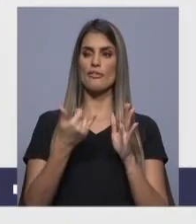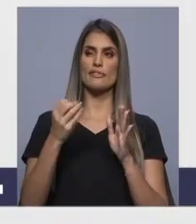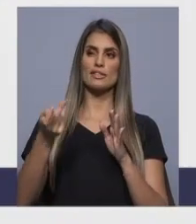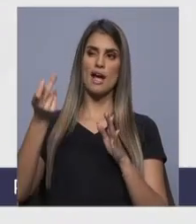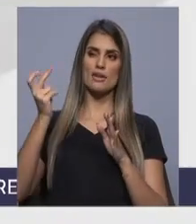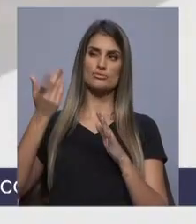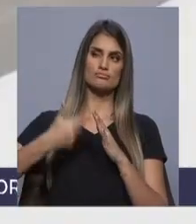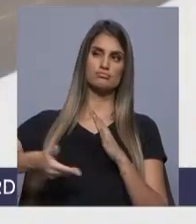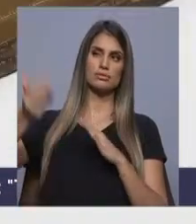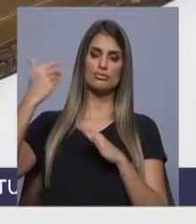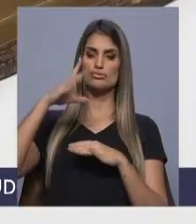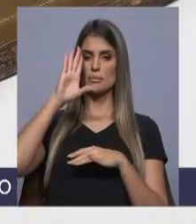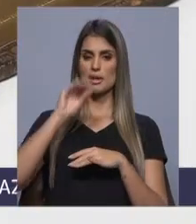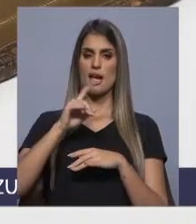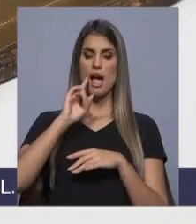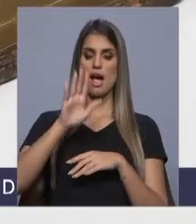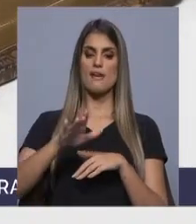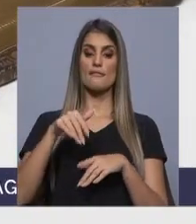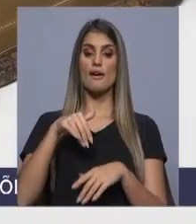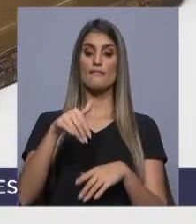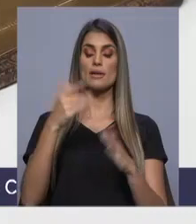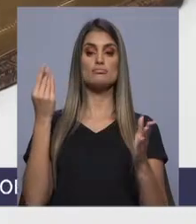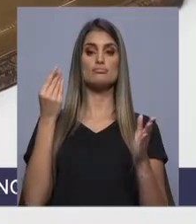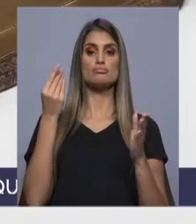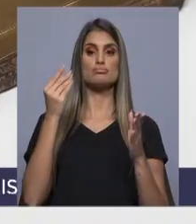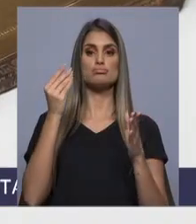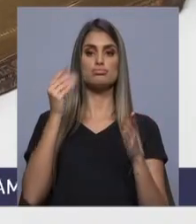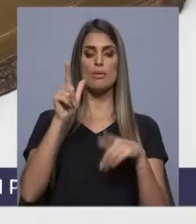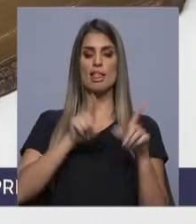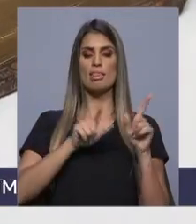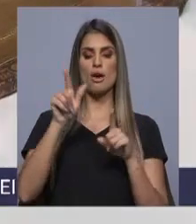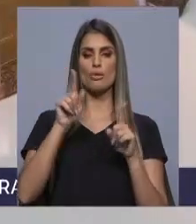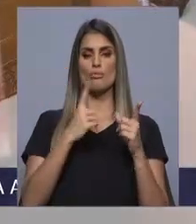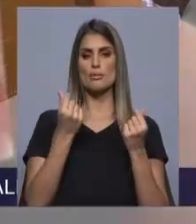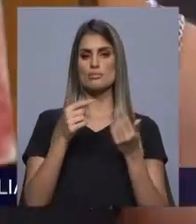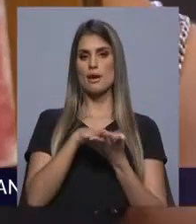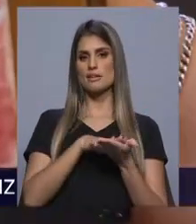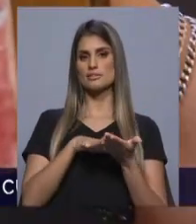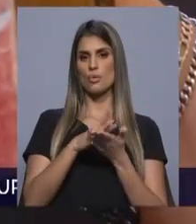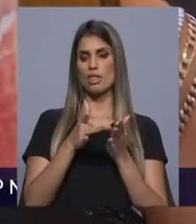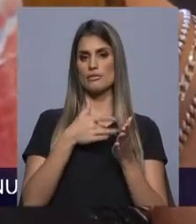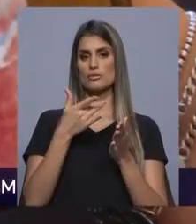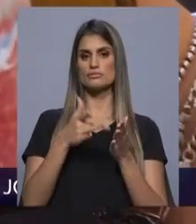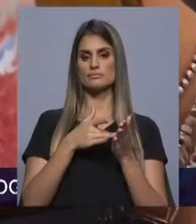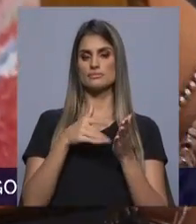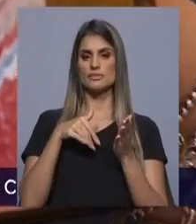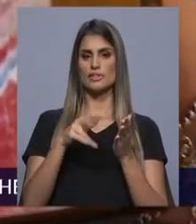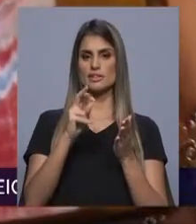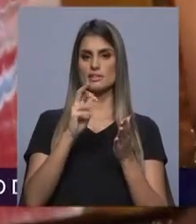e não fazia ideia que estava lá. Vai ser colocado em leilão e o preço base deste livro será